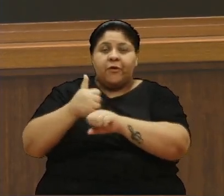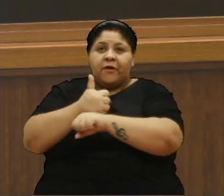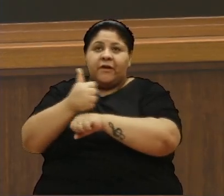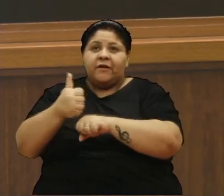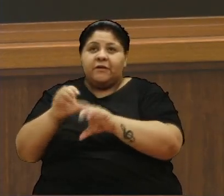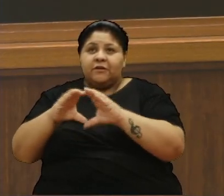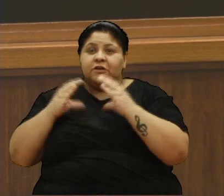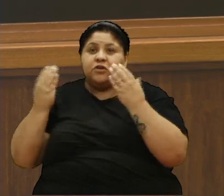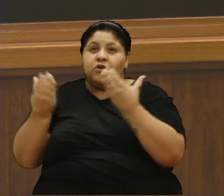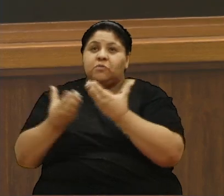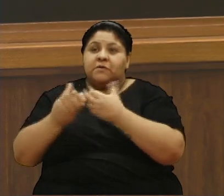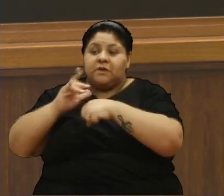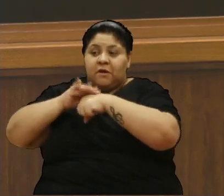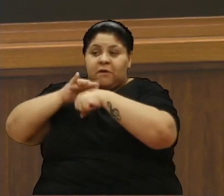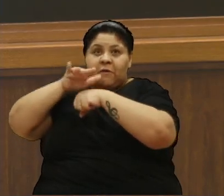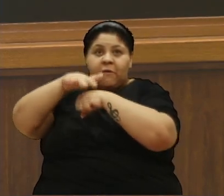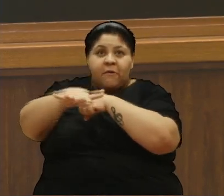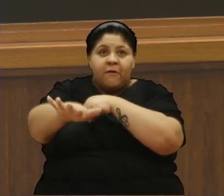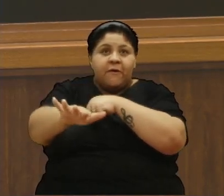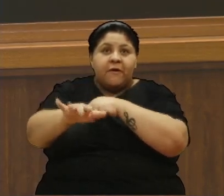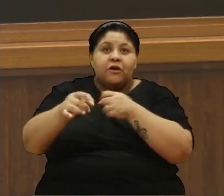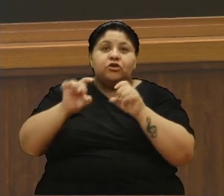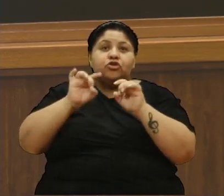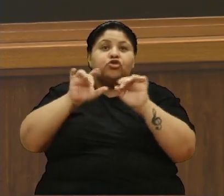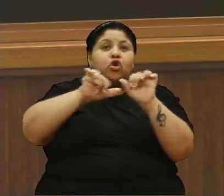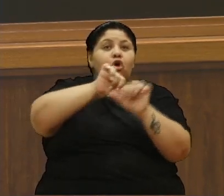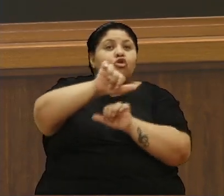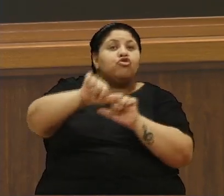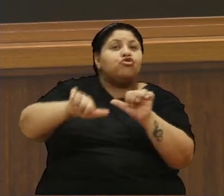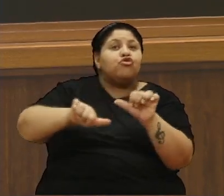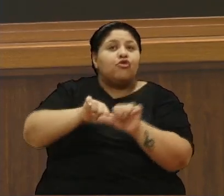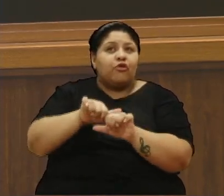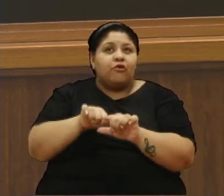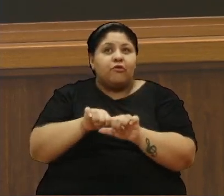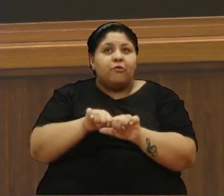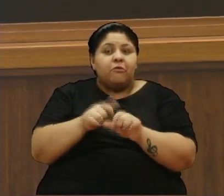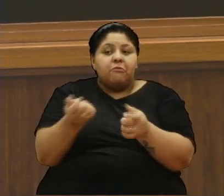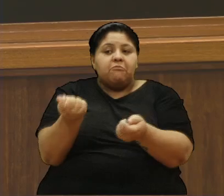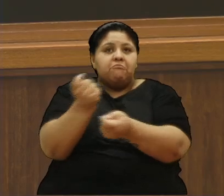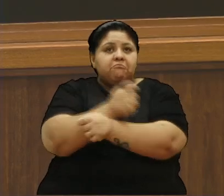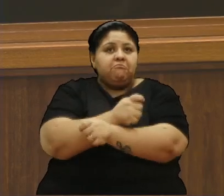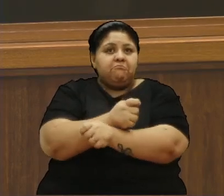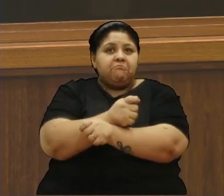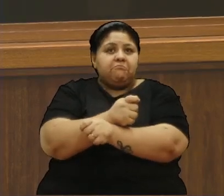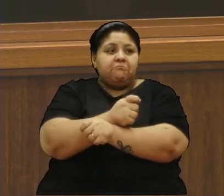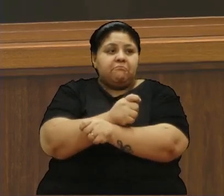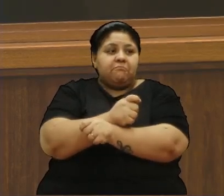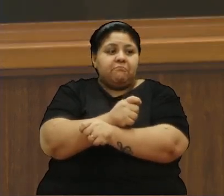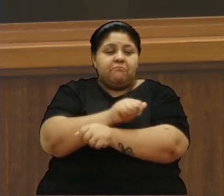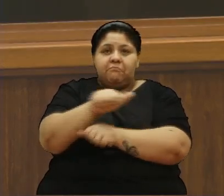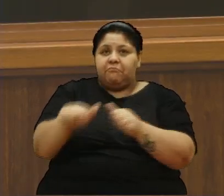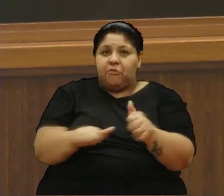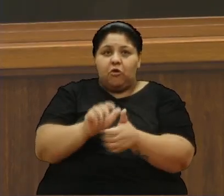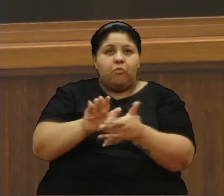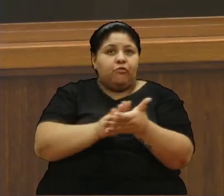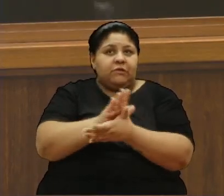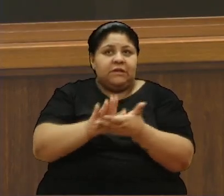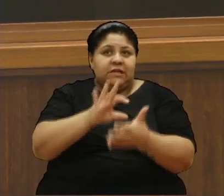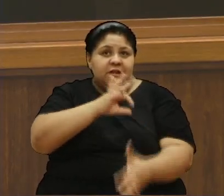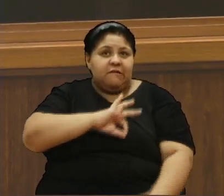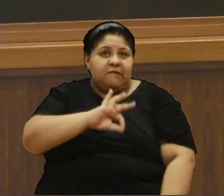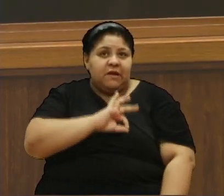endemia, ou seja, só troca um pelo outro, sem alteração de valor, de